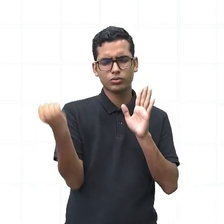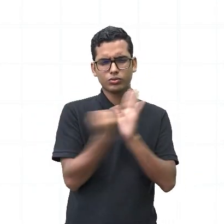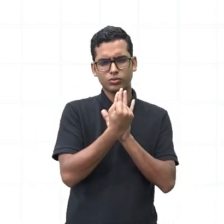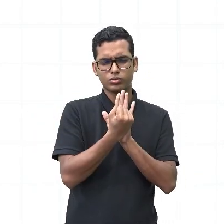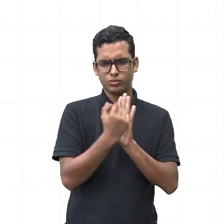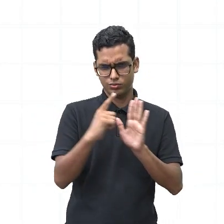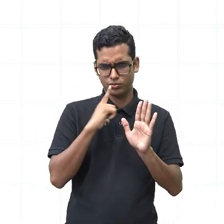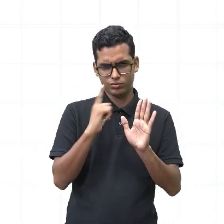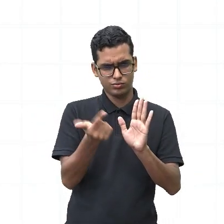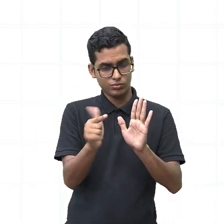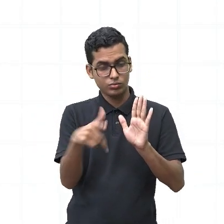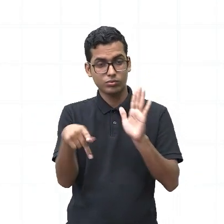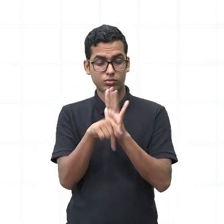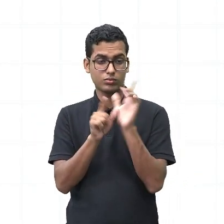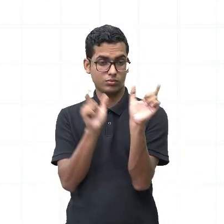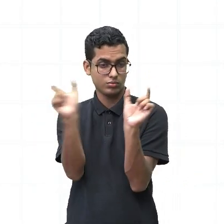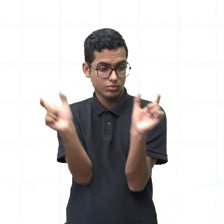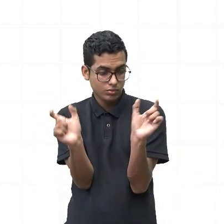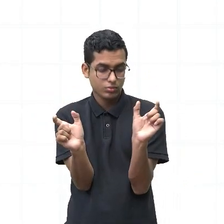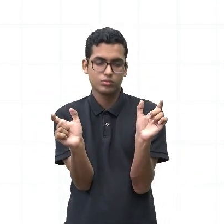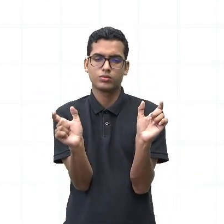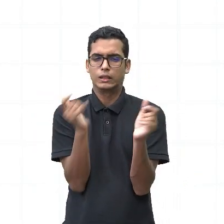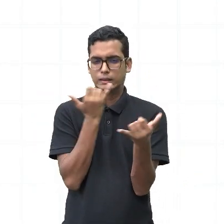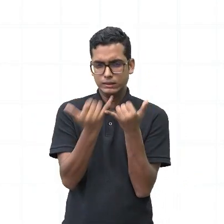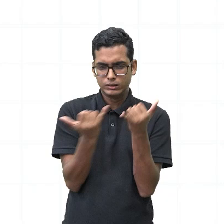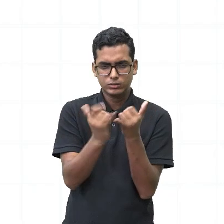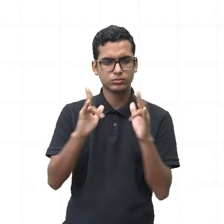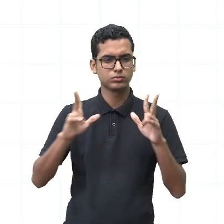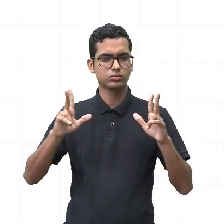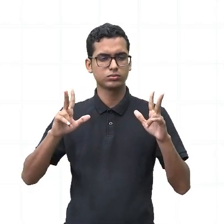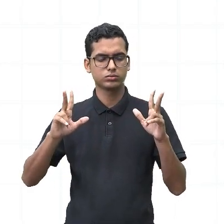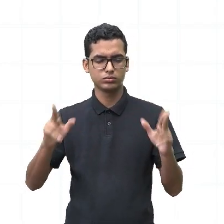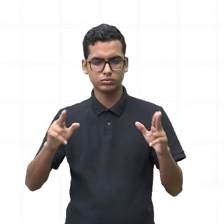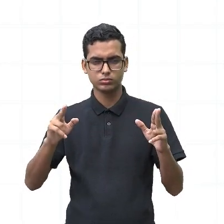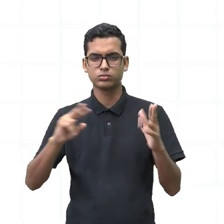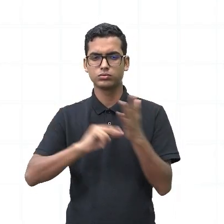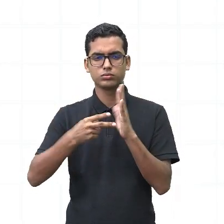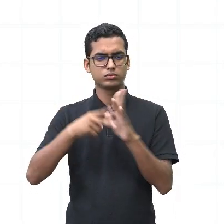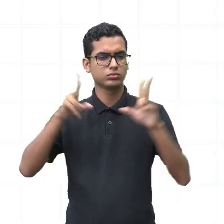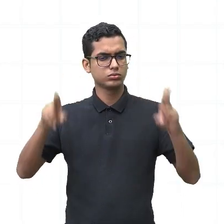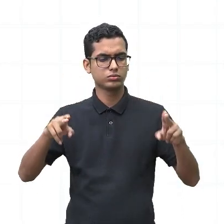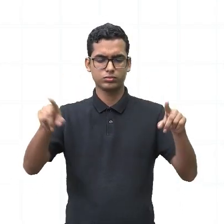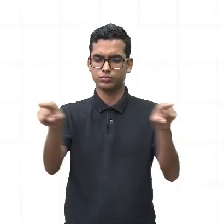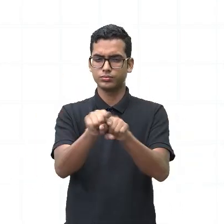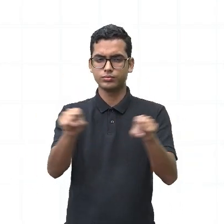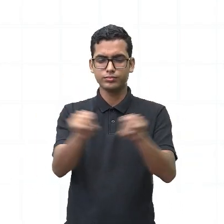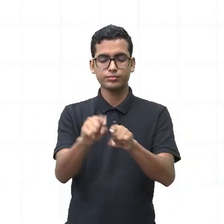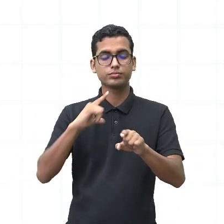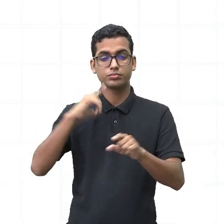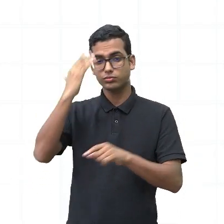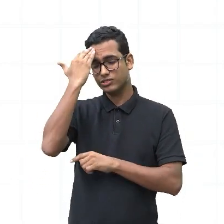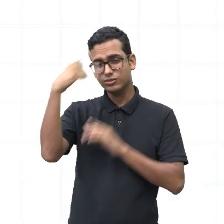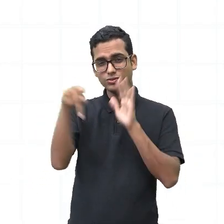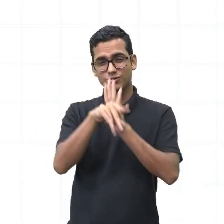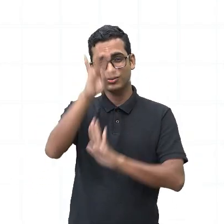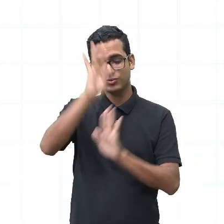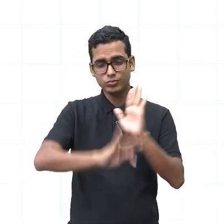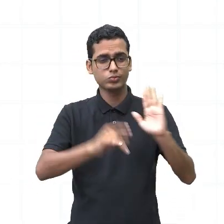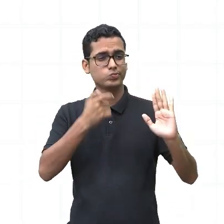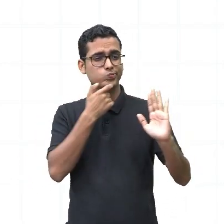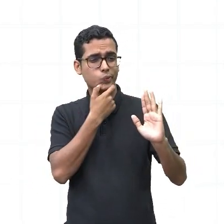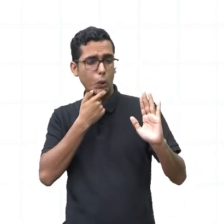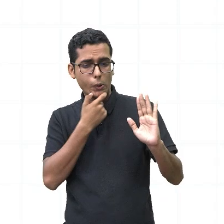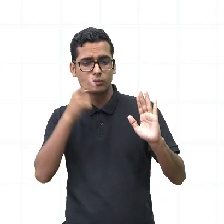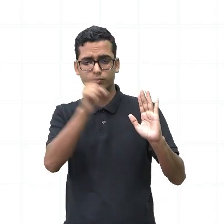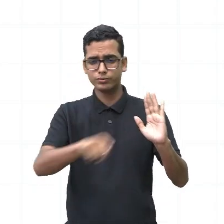assim, pessoal, na hora de trabalhar com a compreensão de textos em língua inglesa, vocês têm que trazer